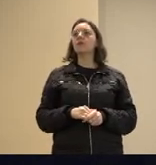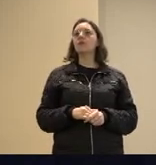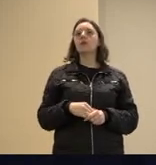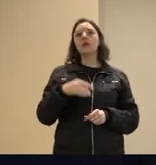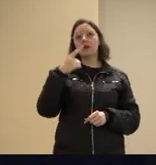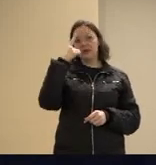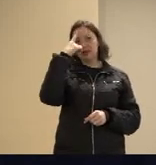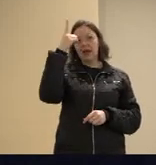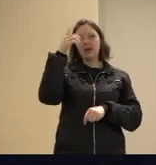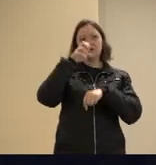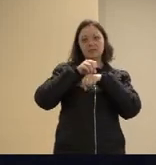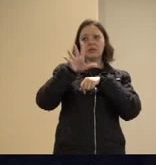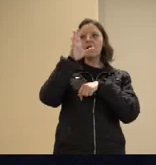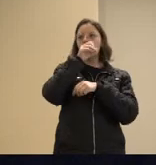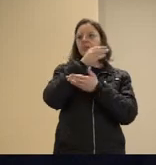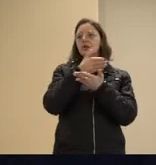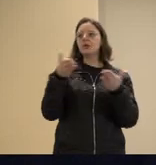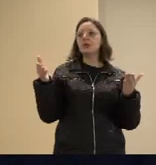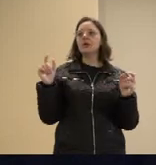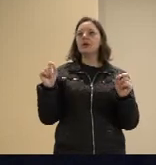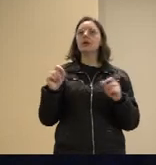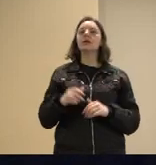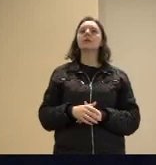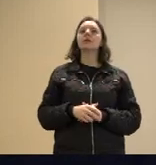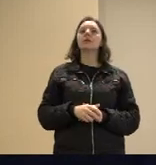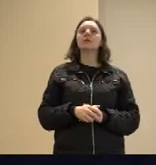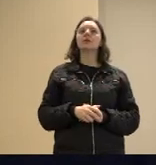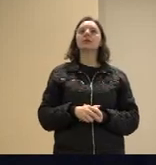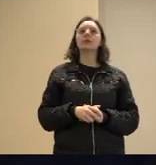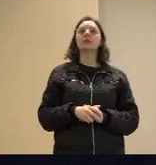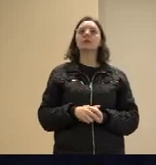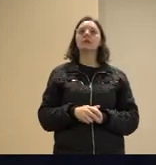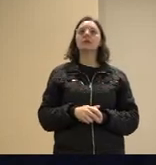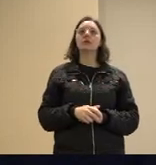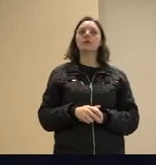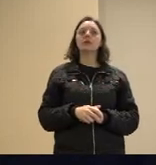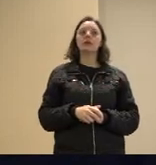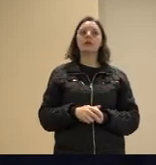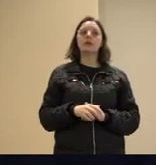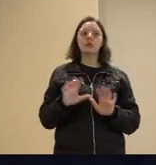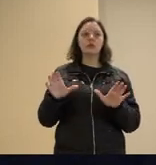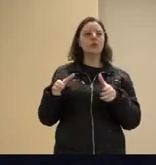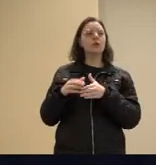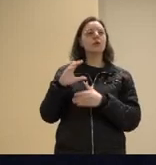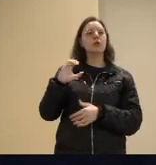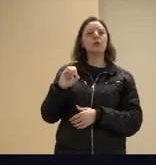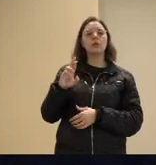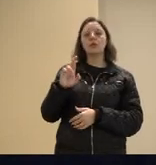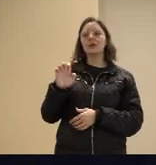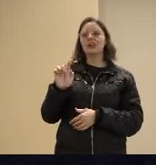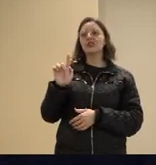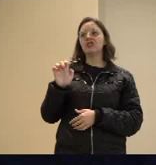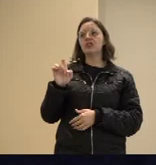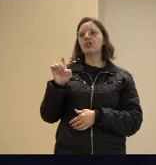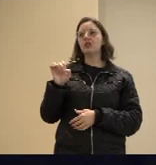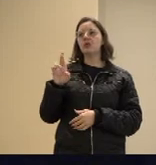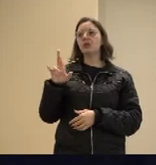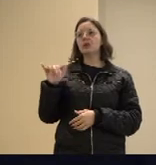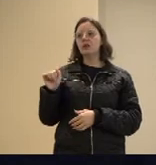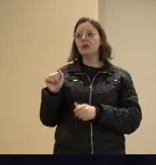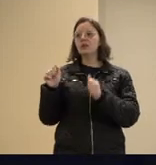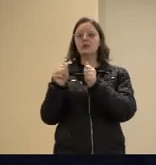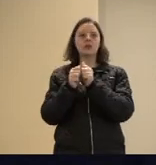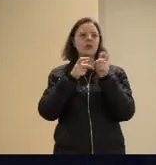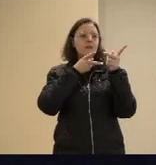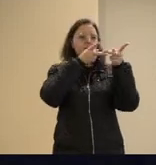muito rapidamente, é passar para vocês o seguinte. A corregedoria, a partir destas conclusões, das primeiras visitas